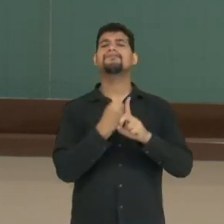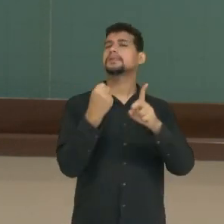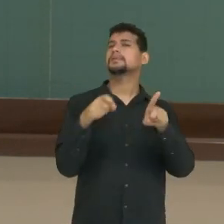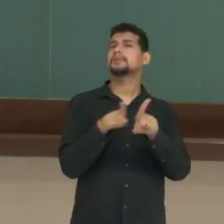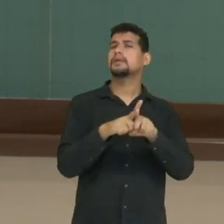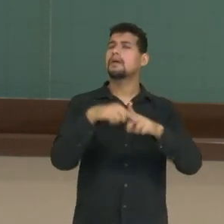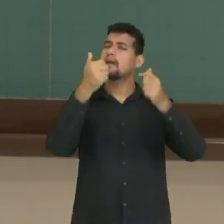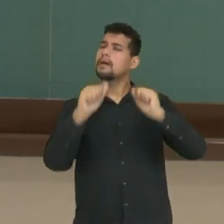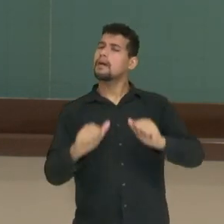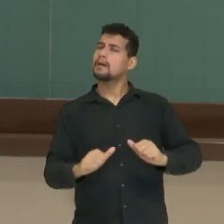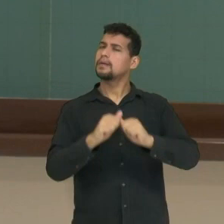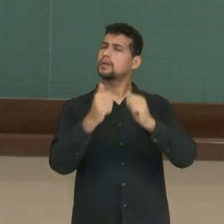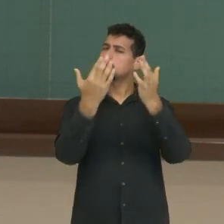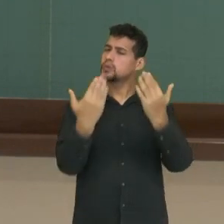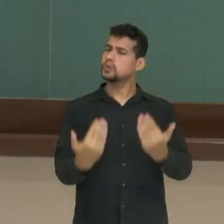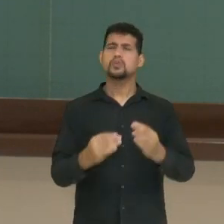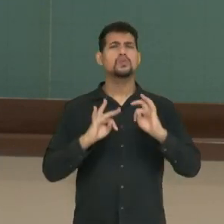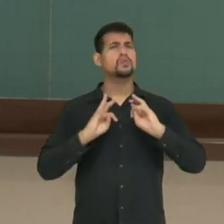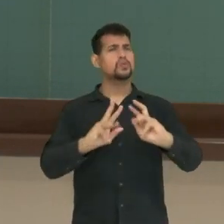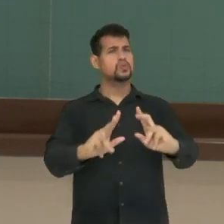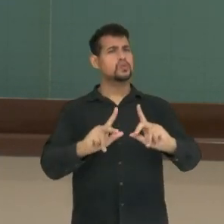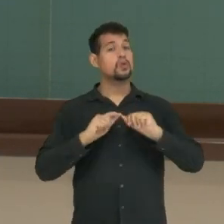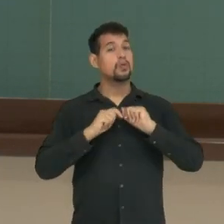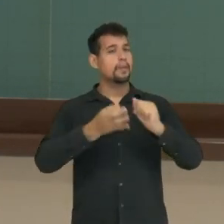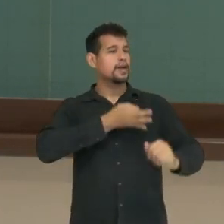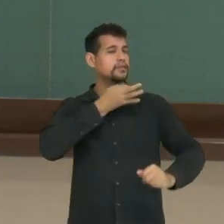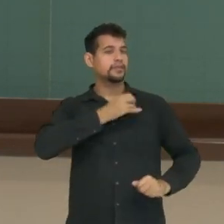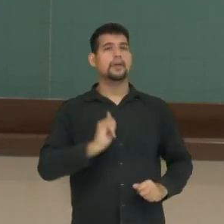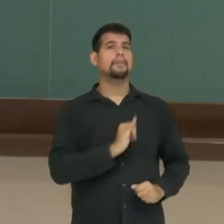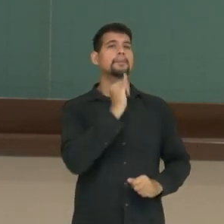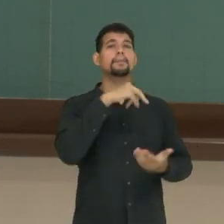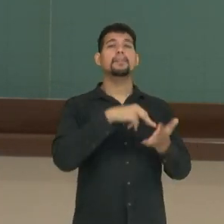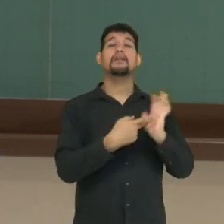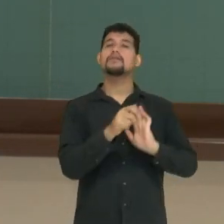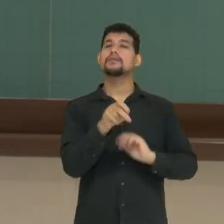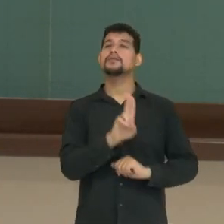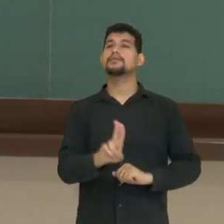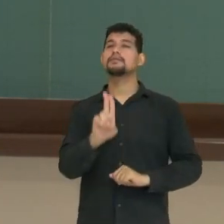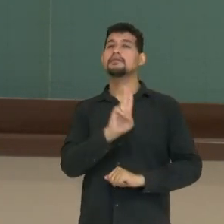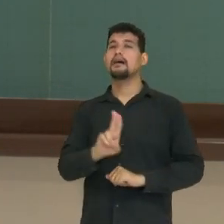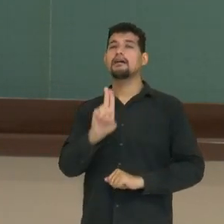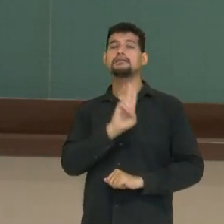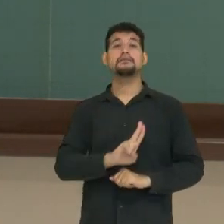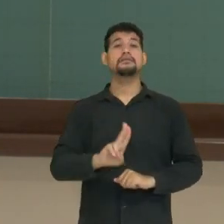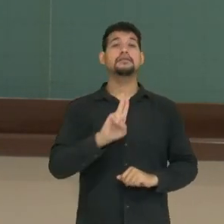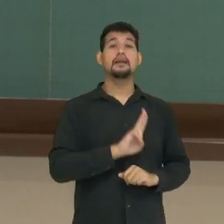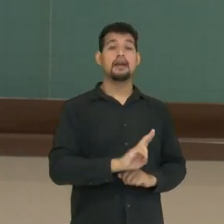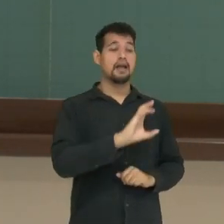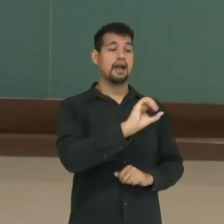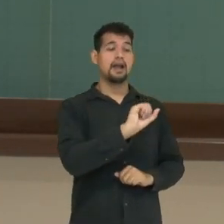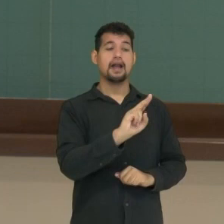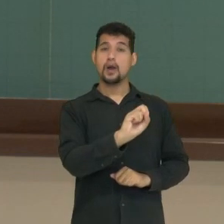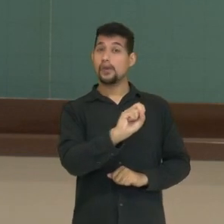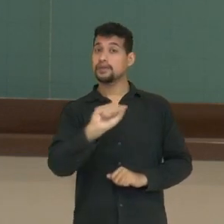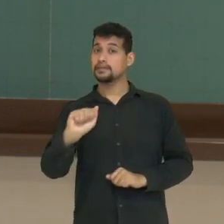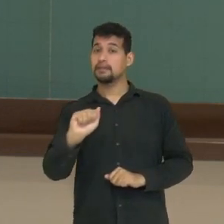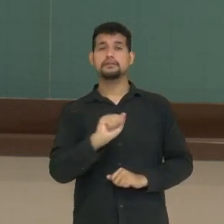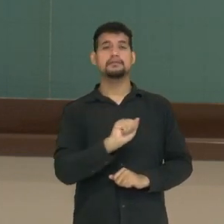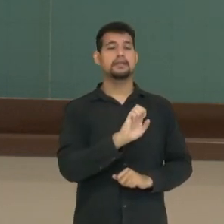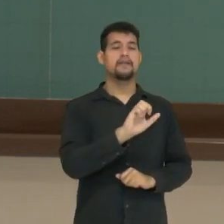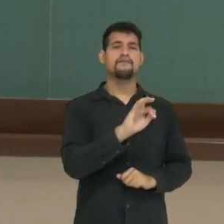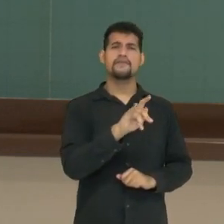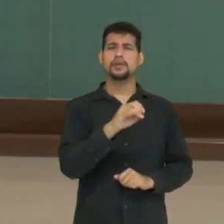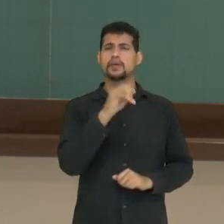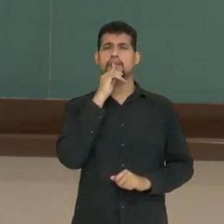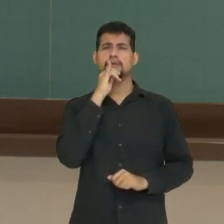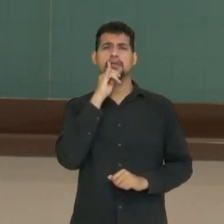evidência, por analogia. Uma grande dica, né, é você usar, por exemplo, de causa e efeito. Então, você pensaria,